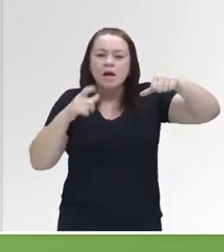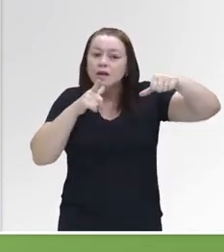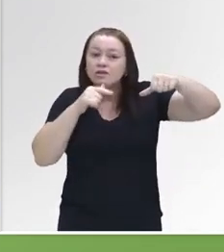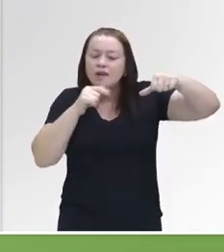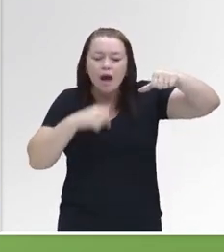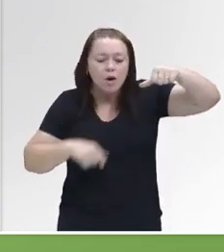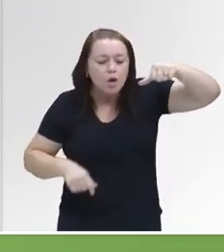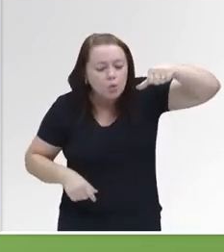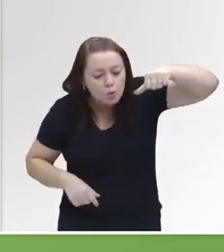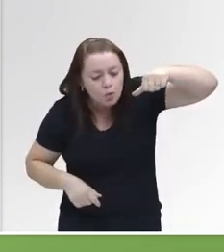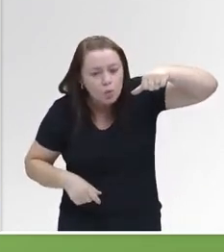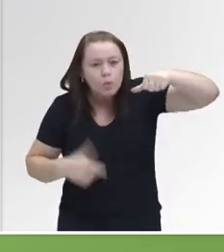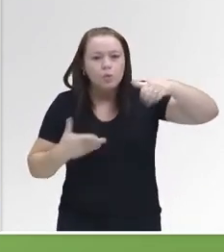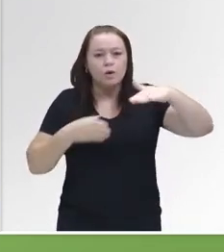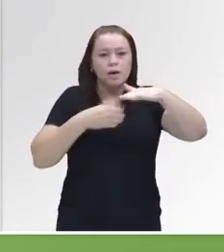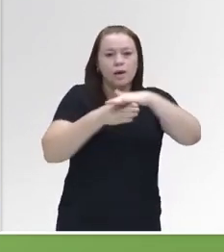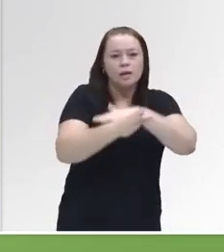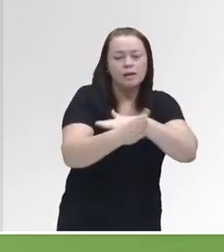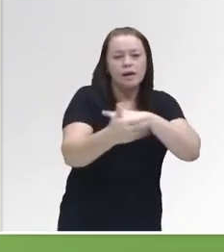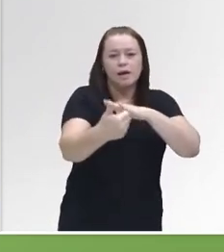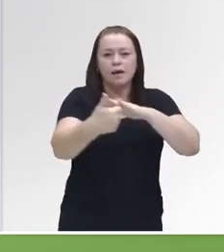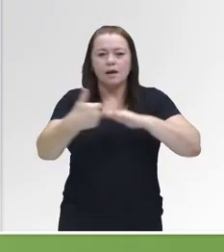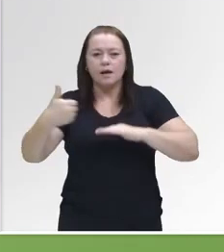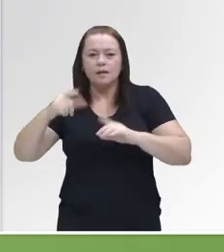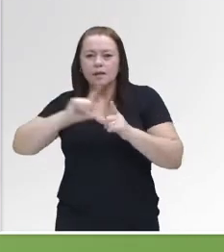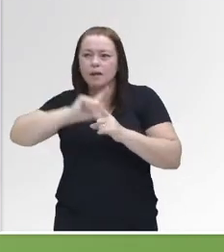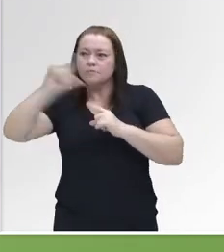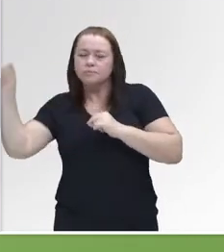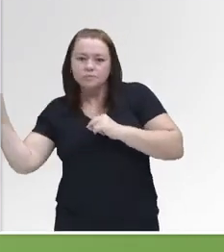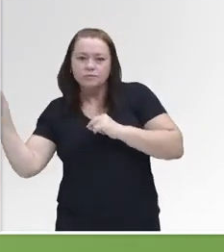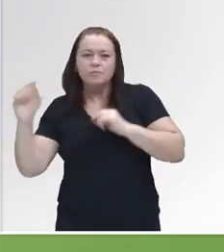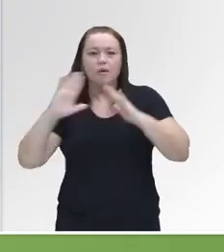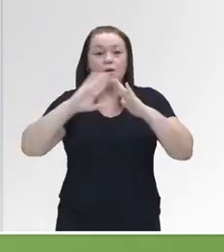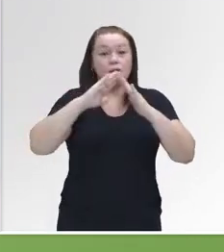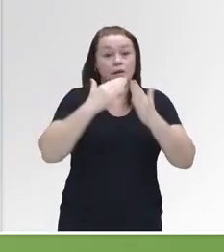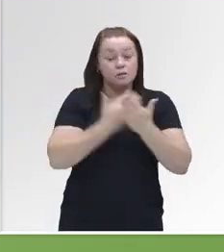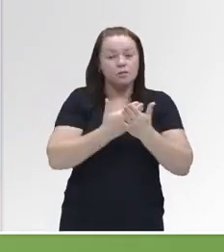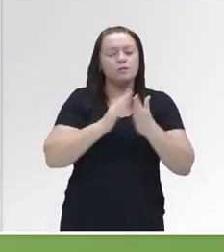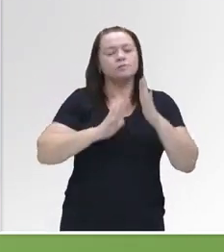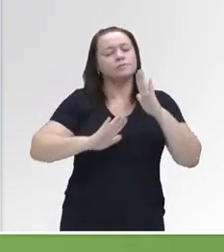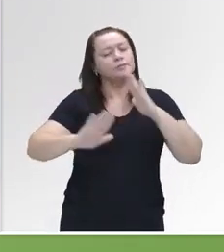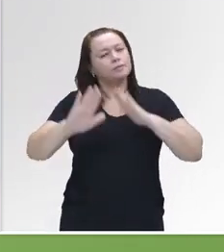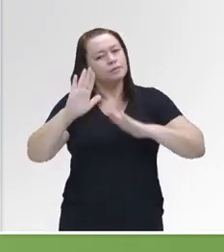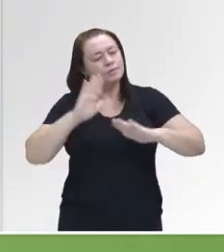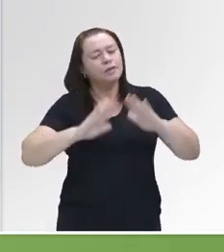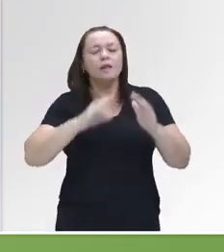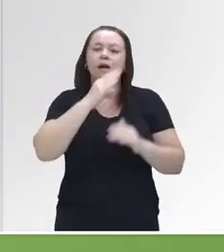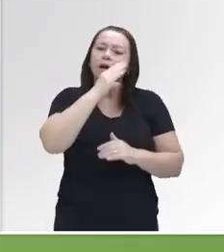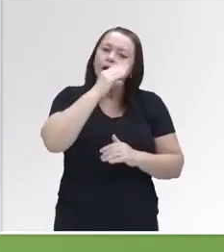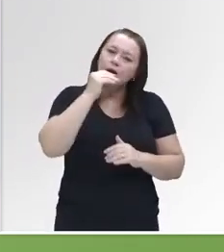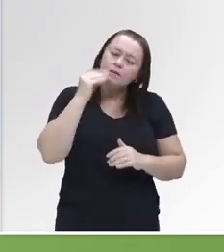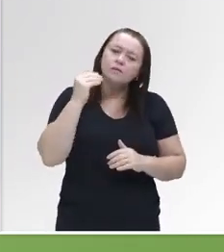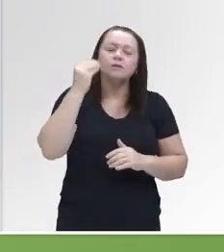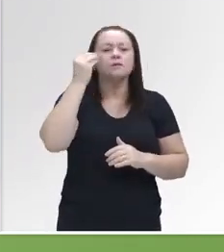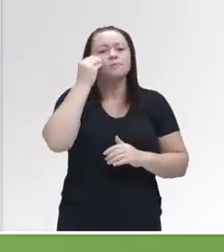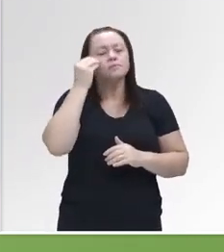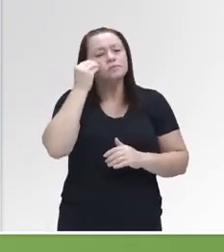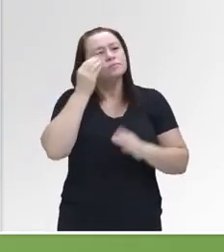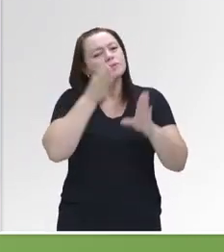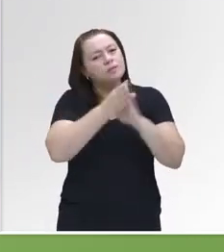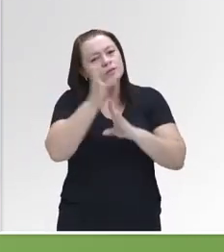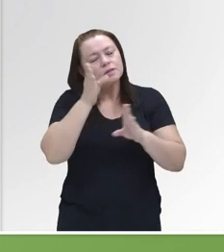de escola, isso é muito importante, crianças, vocês ficarem atentos a essas orientações, tá bom?